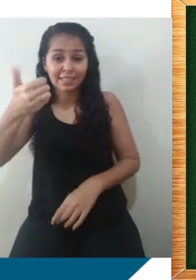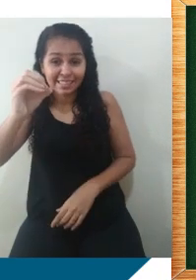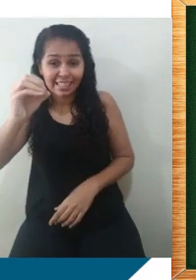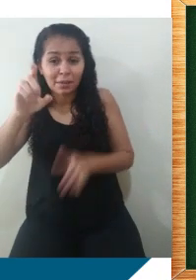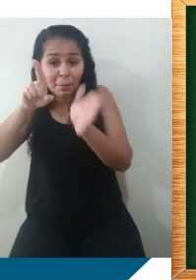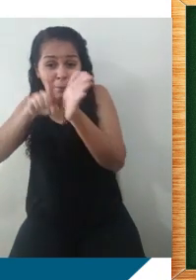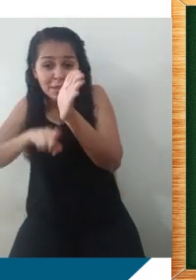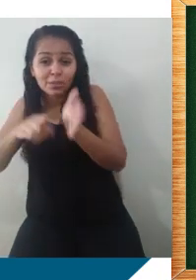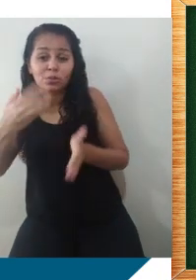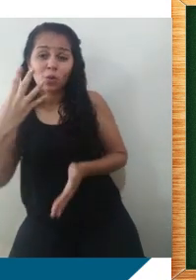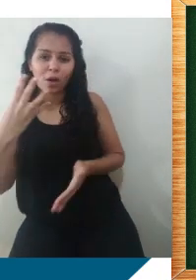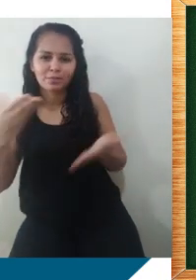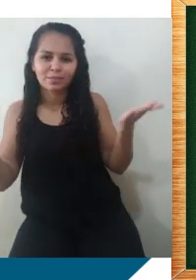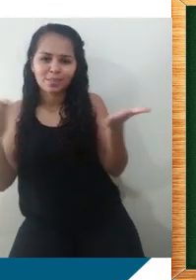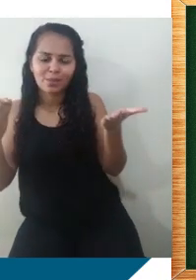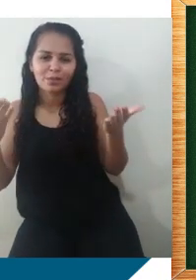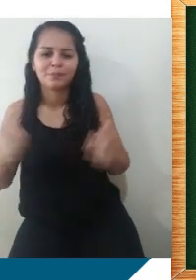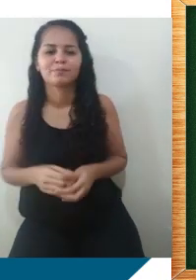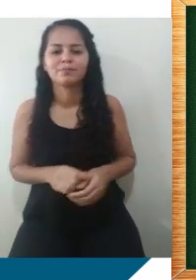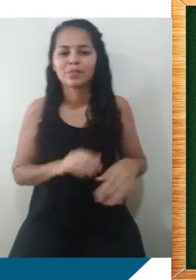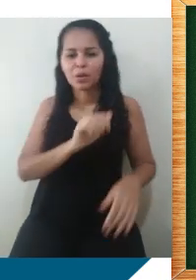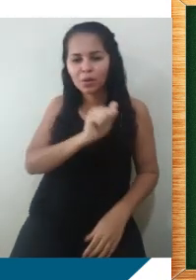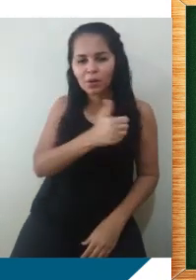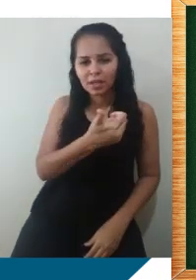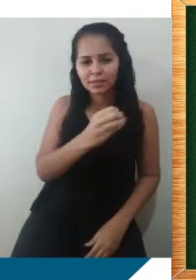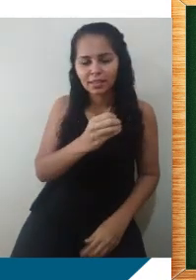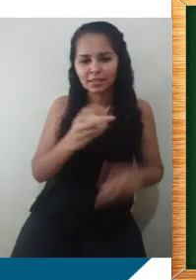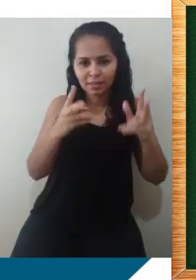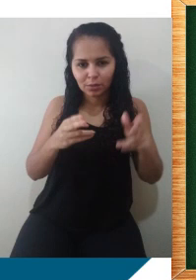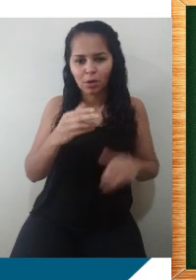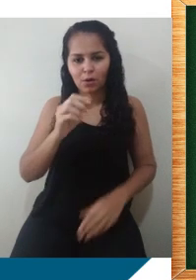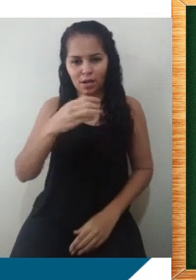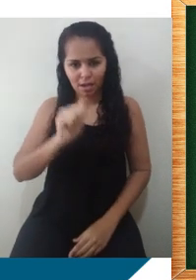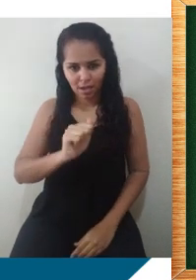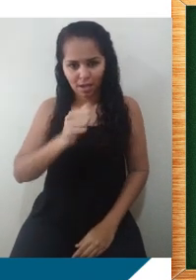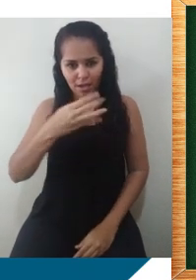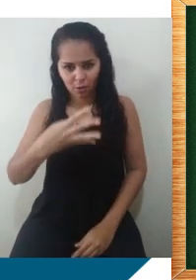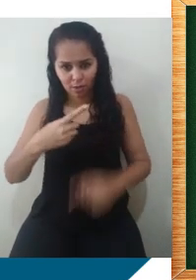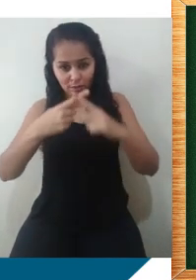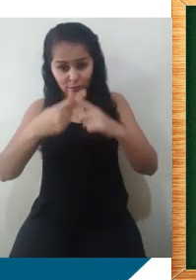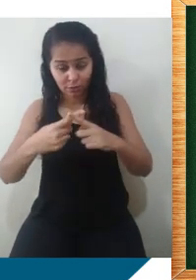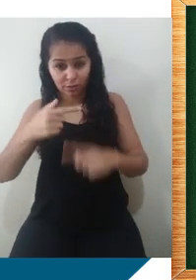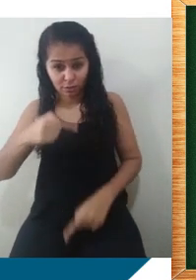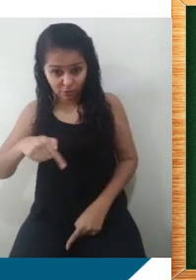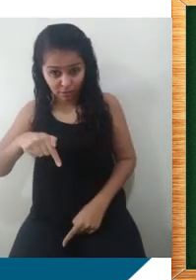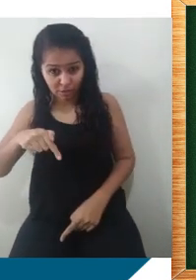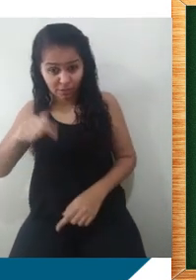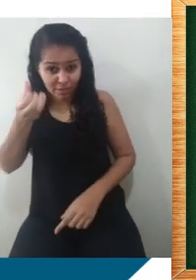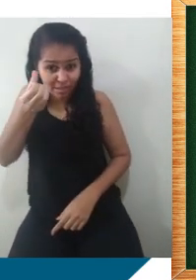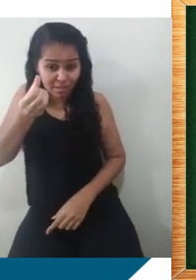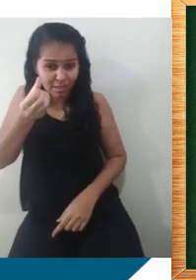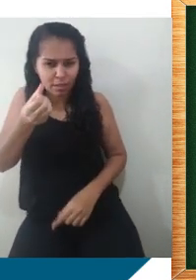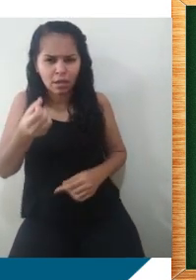Q elevado à sexta. Note que a resposta são iguais. A única diferença que teria aplicando essa fórmula